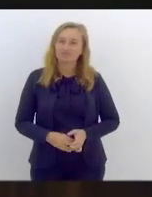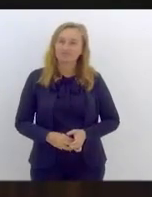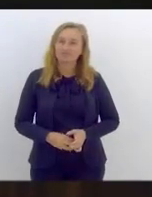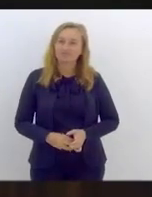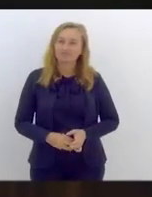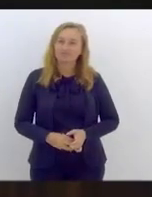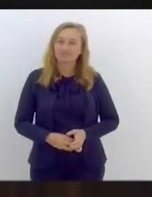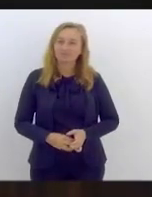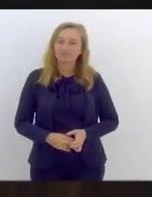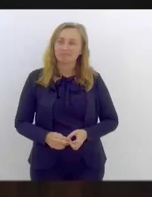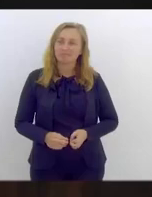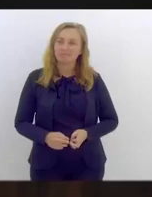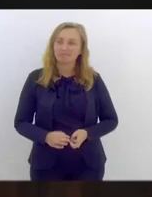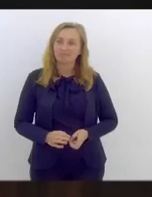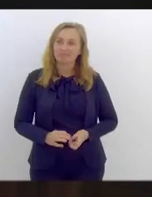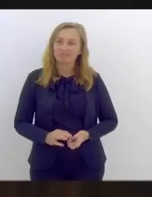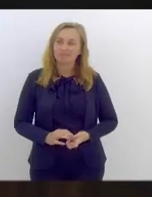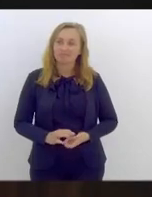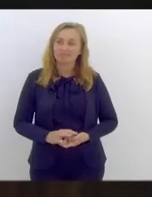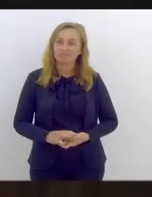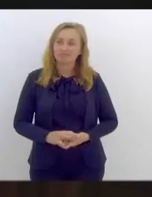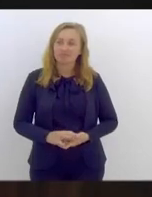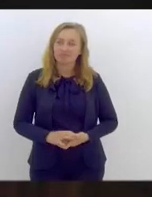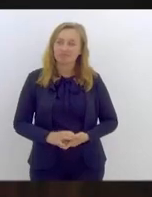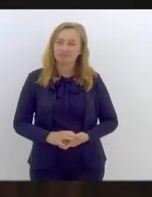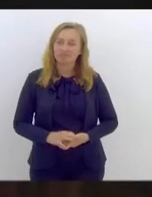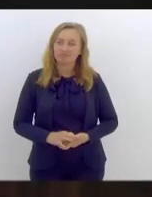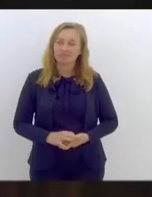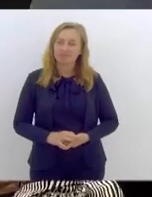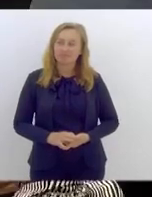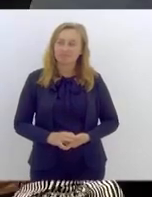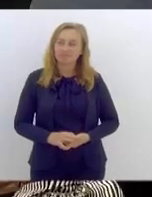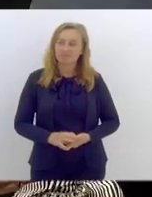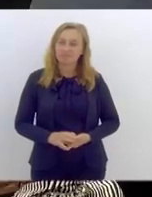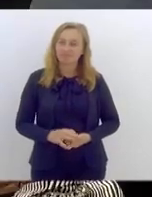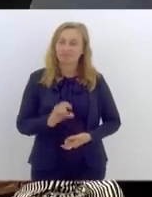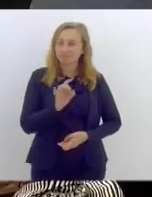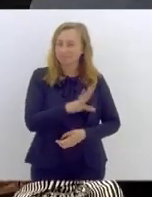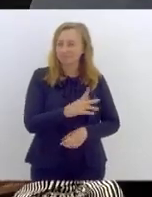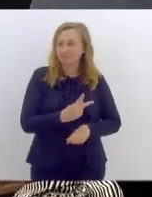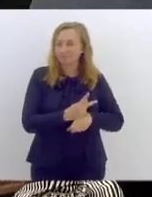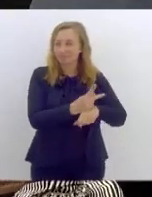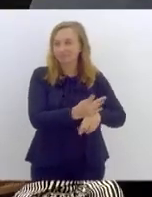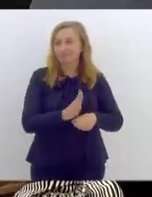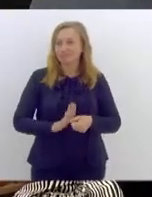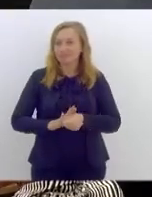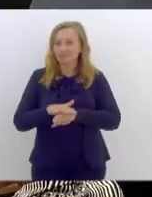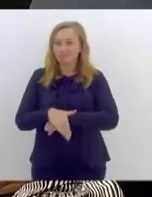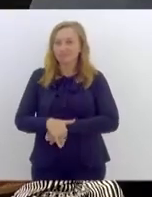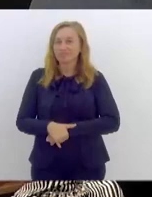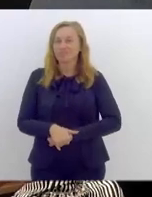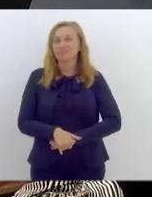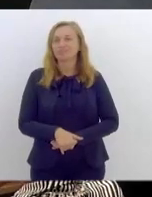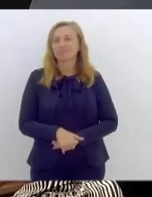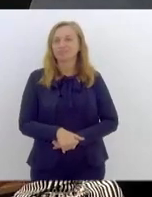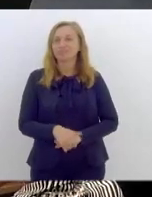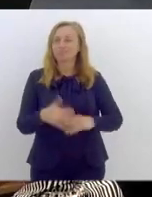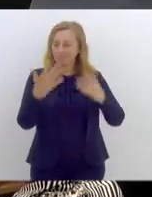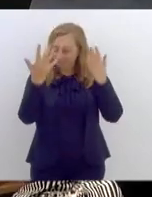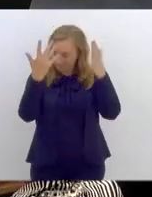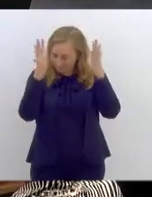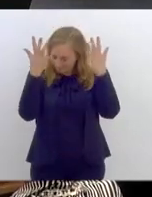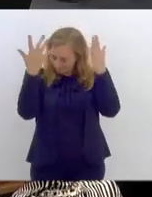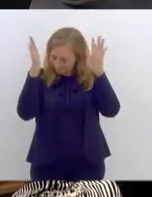Ué, que pessoa é essa? Ah, tá. Bom, é a última moção dessa noite. É uma moção de